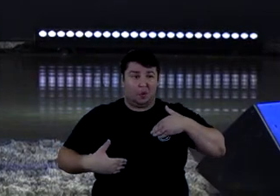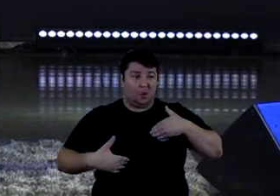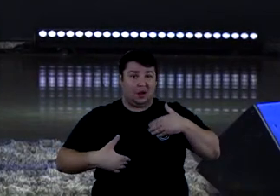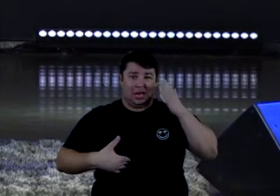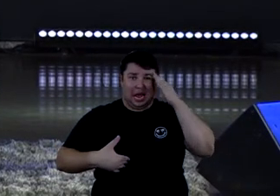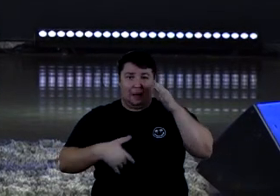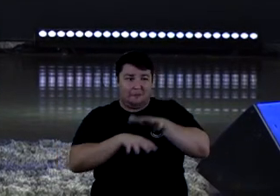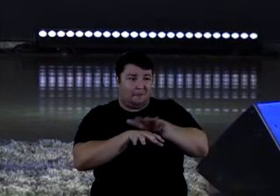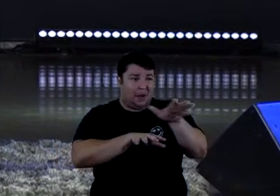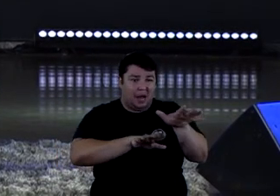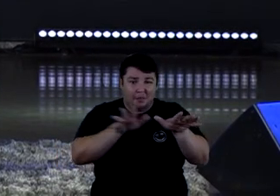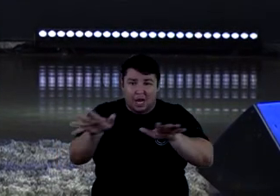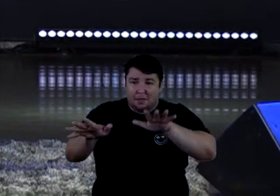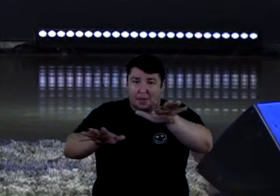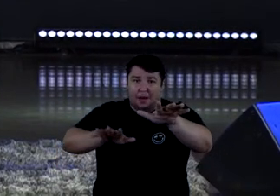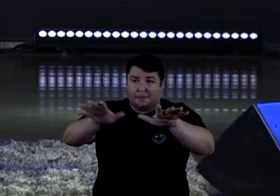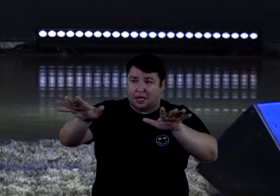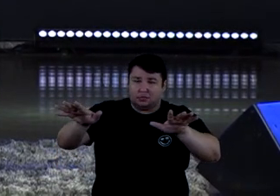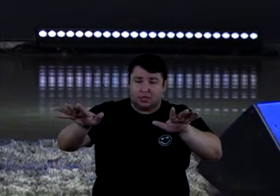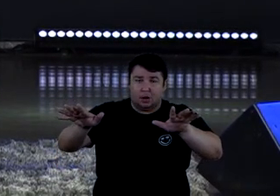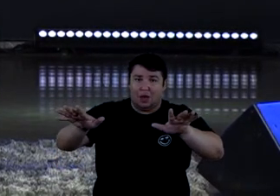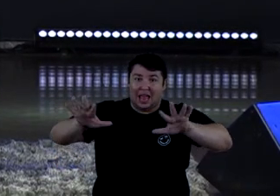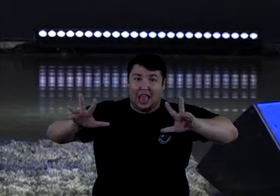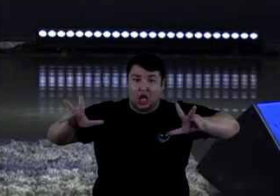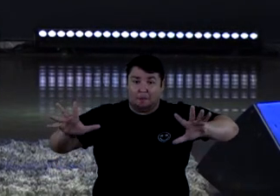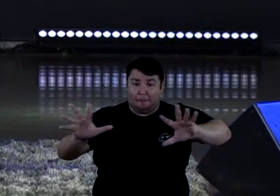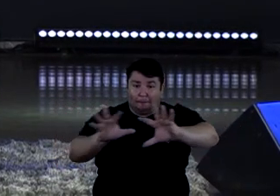unidos, coordenados pelo cabeça, que é Cristo.